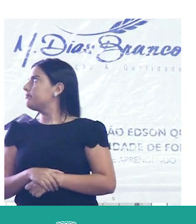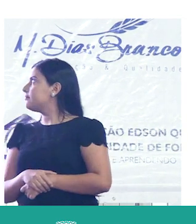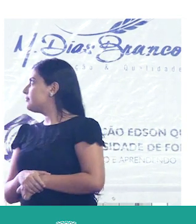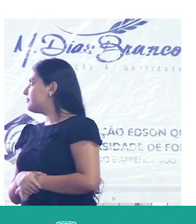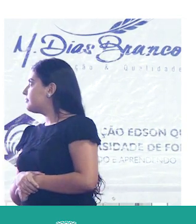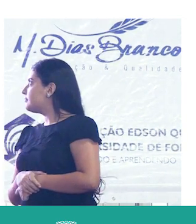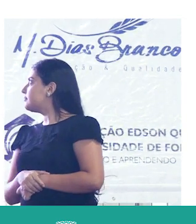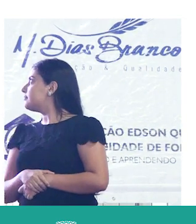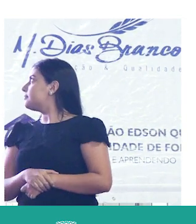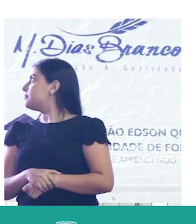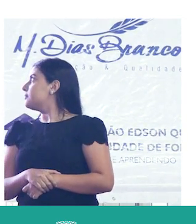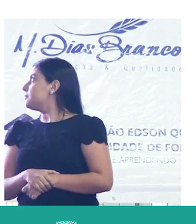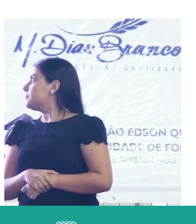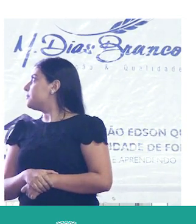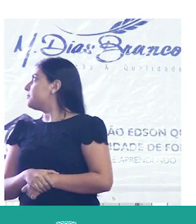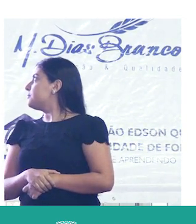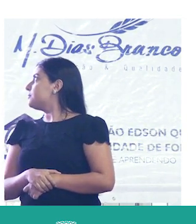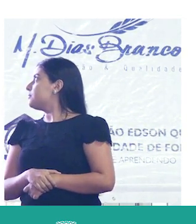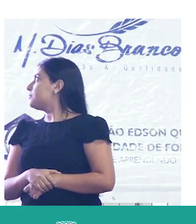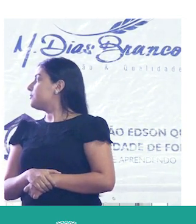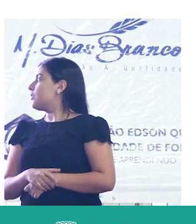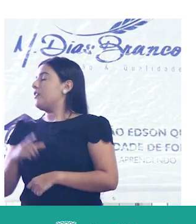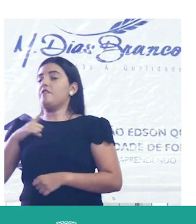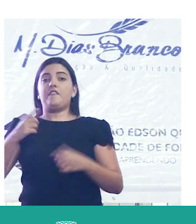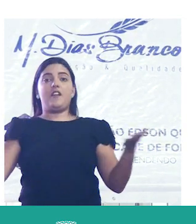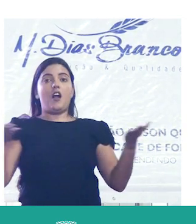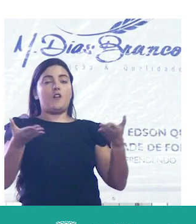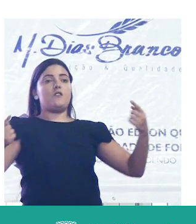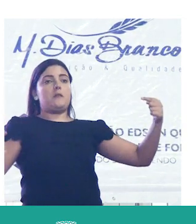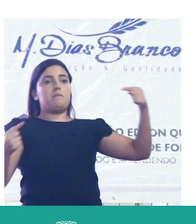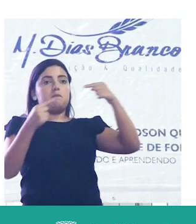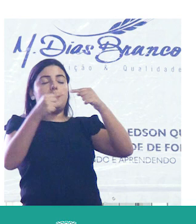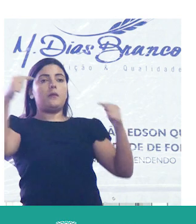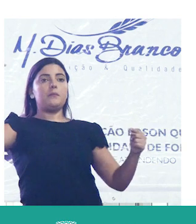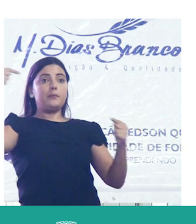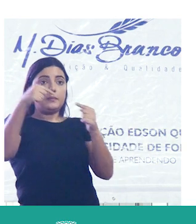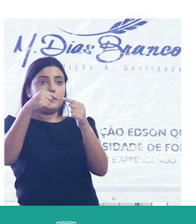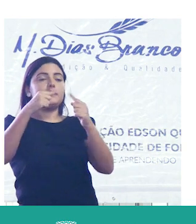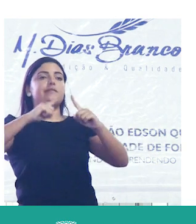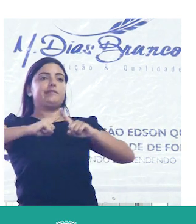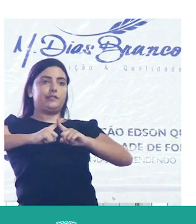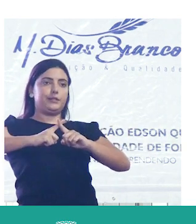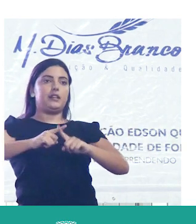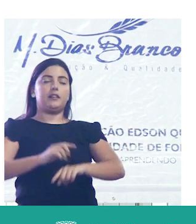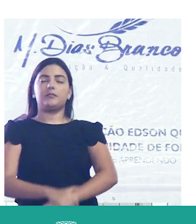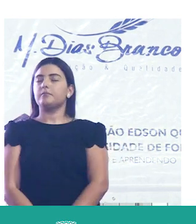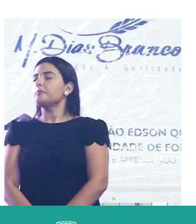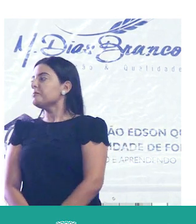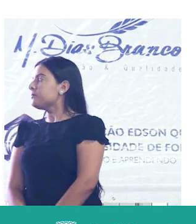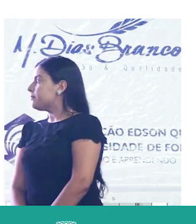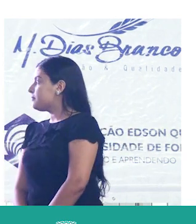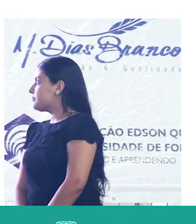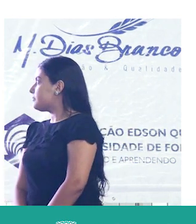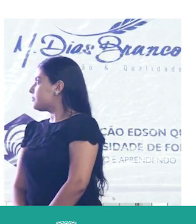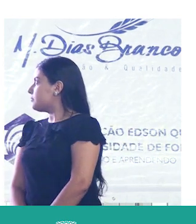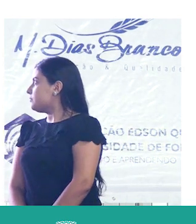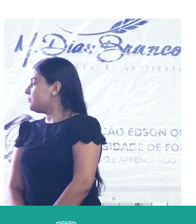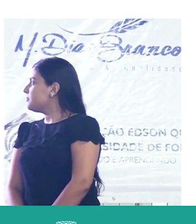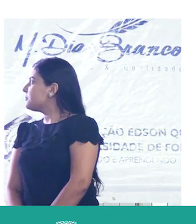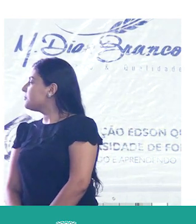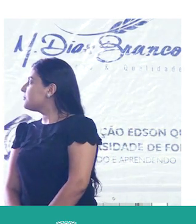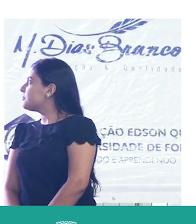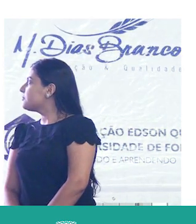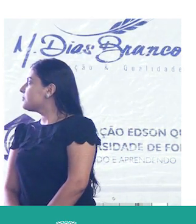75 quilogramas geram quanto? Tudo termina numa regrinha de 3. Produto dos